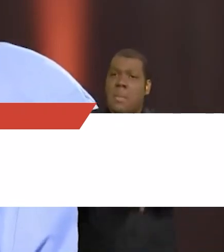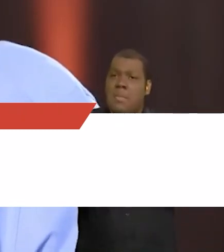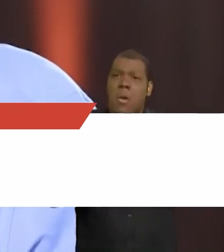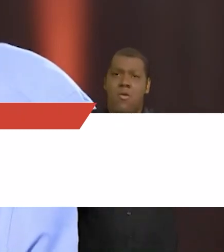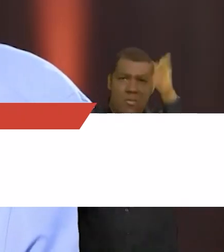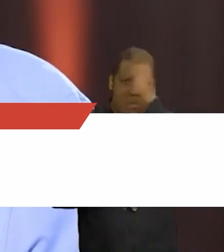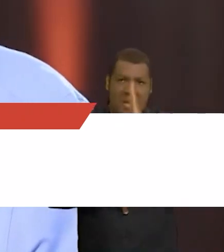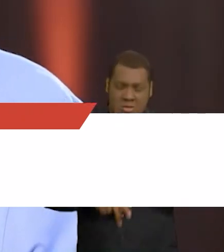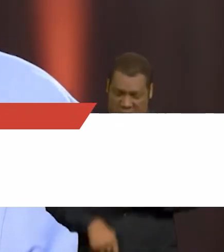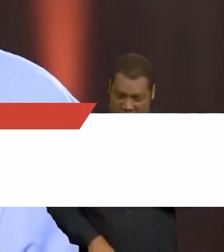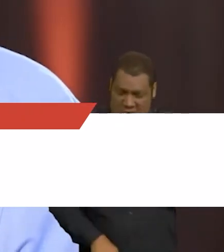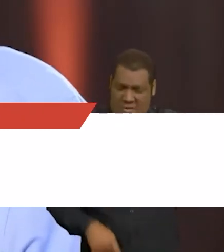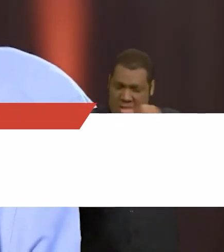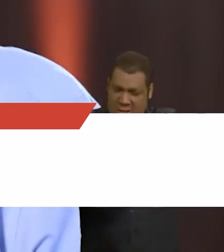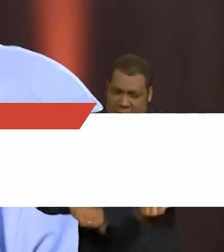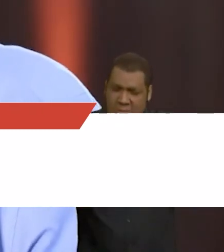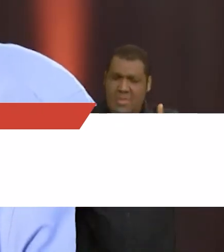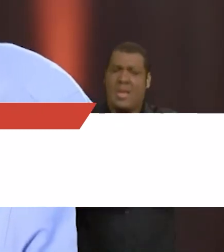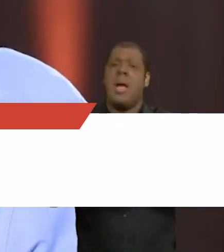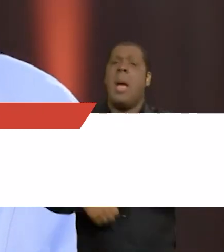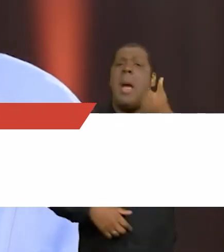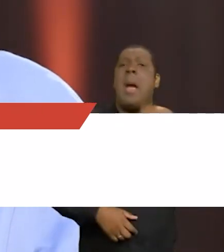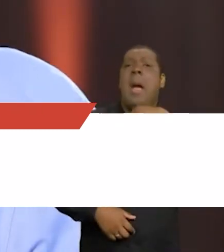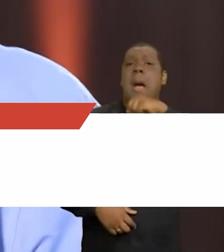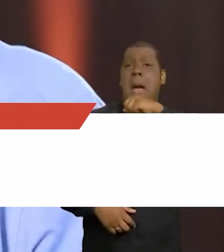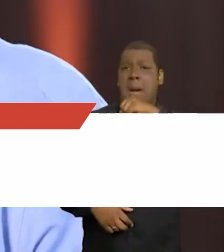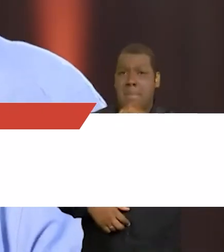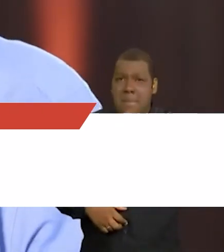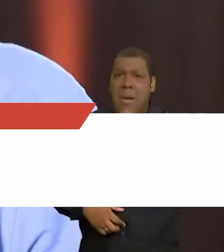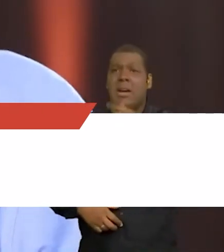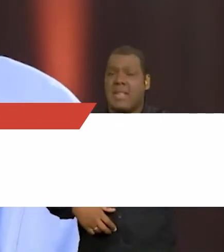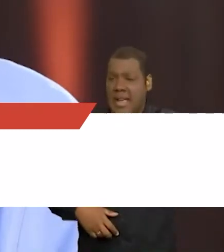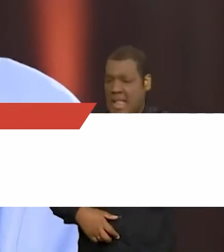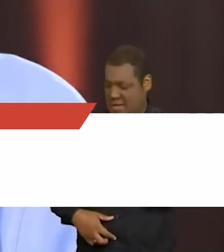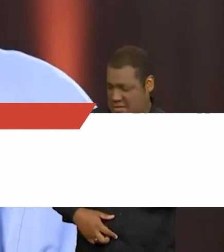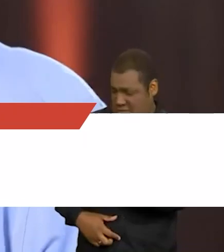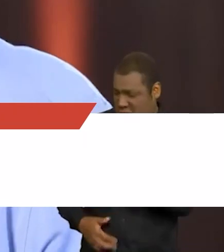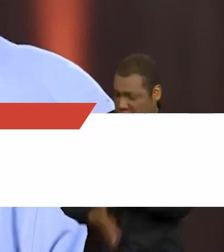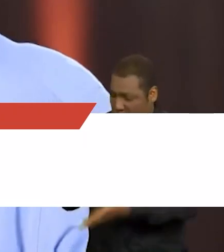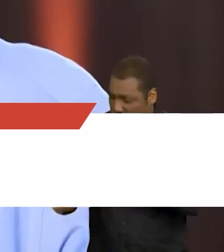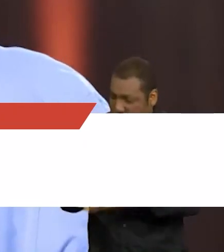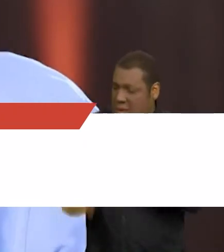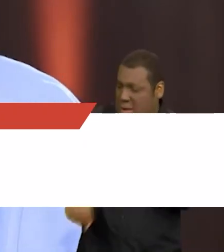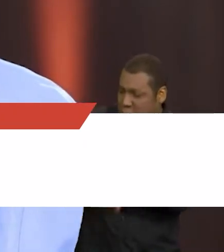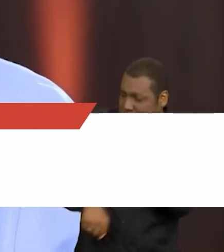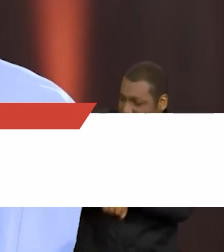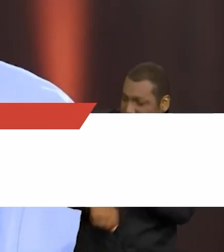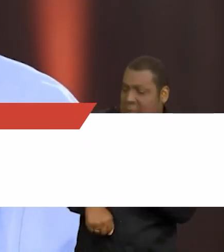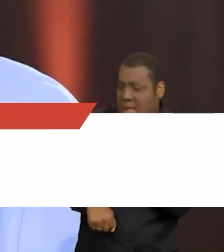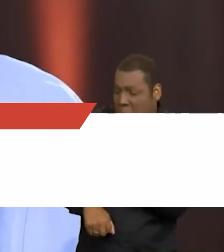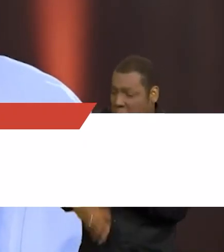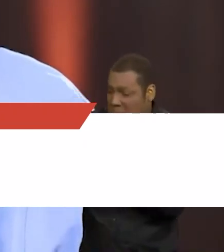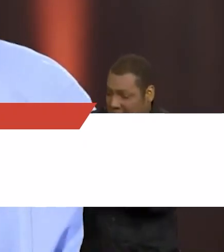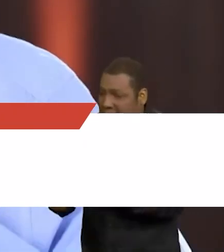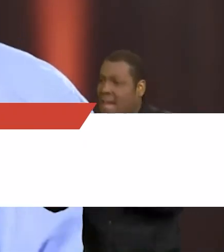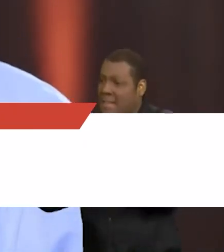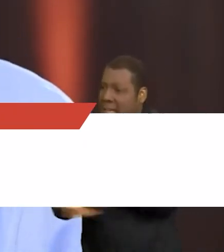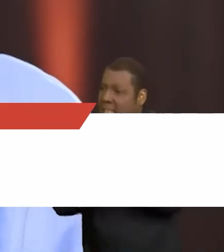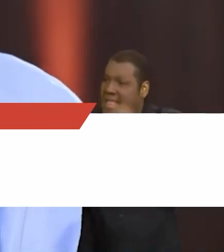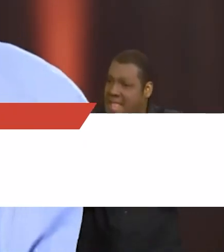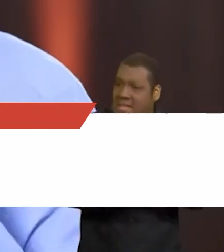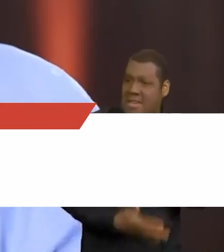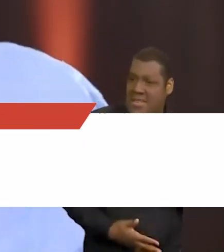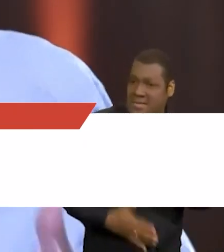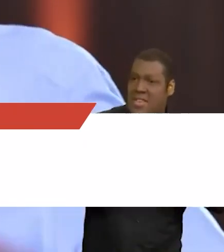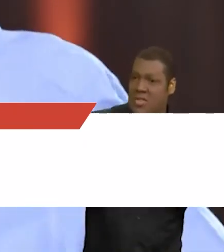que a mãe fica a possibilidade de cuidar do seu filho de dar comida para o seu filho de levar seu filho para uma boa escola de não ver uma criança de 5 anos